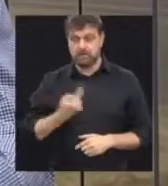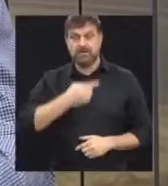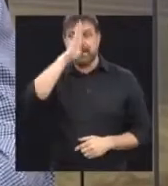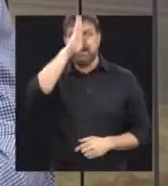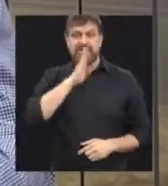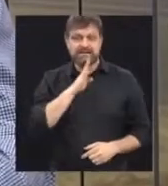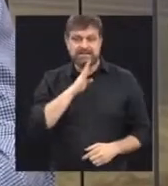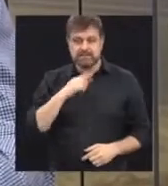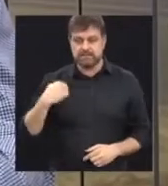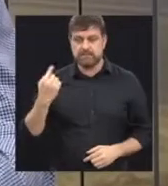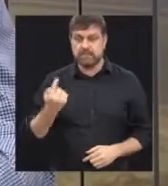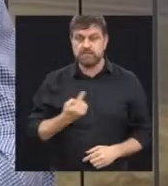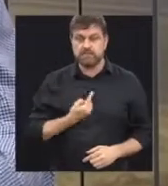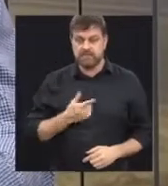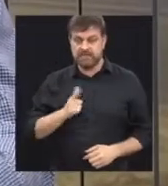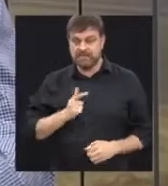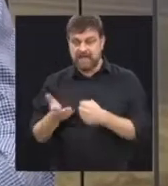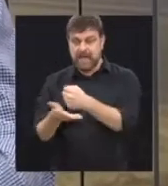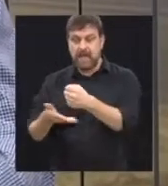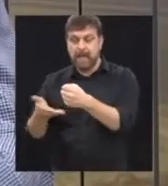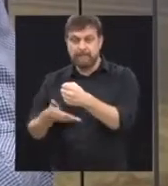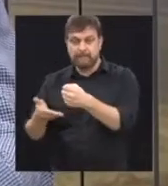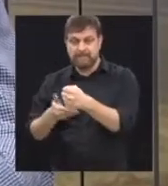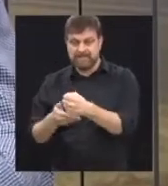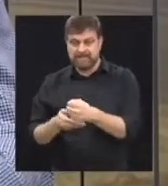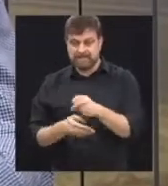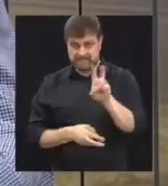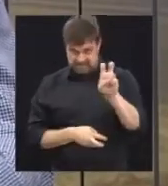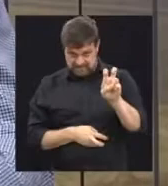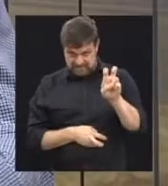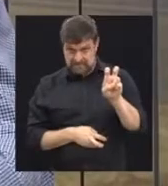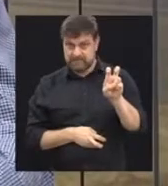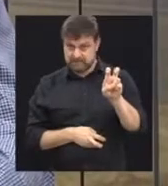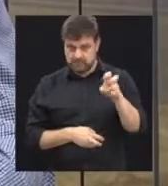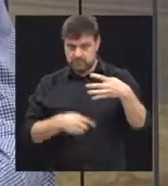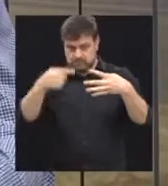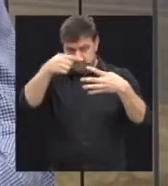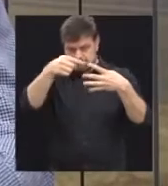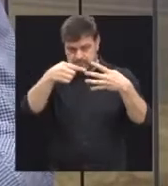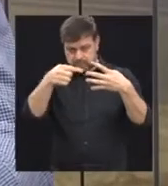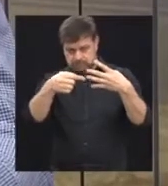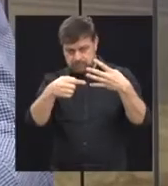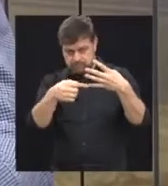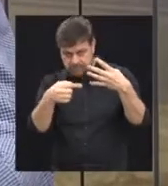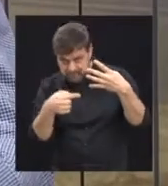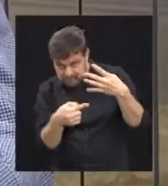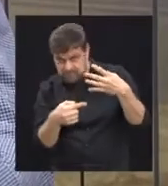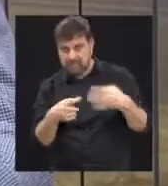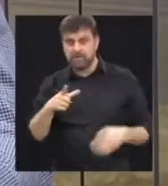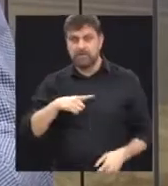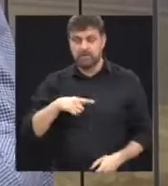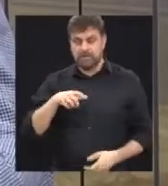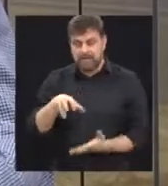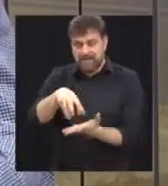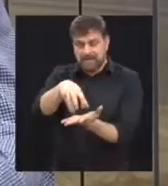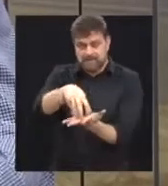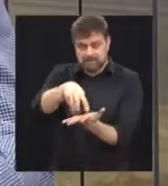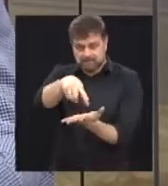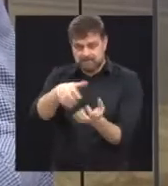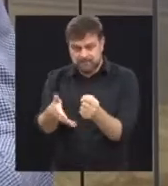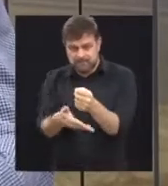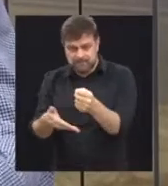filosofia é baseada em valores. Nós temos cinco pilares que regem a nossa entidade, que é uma